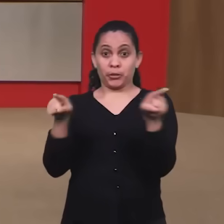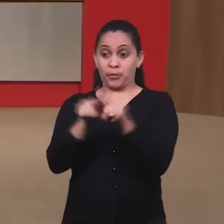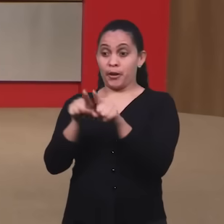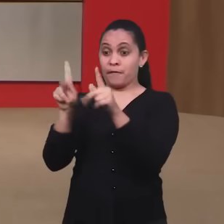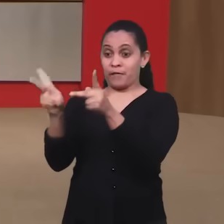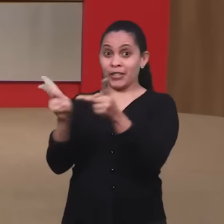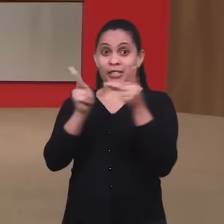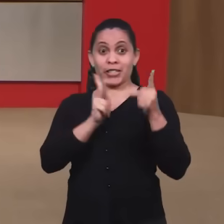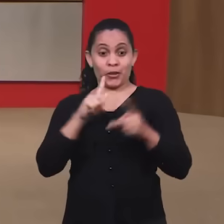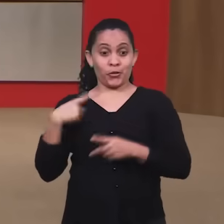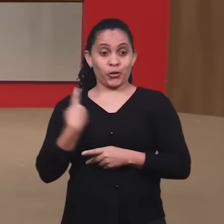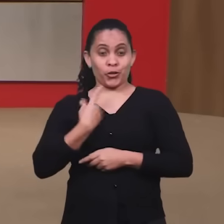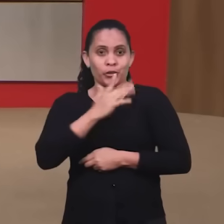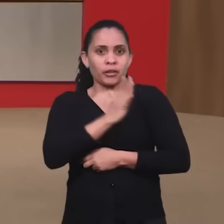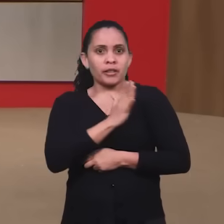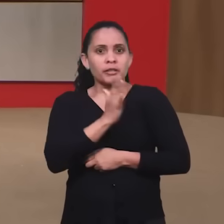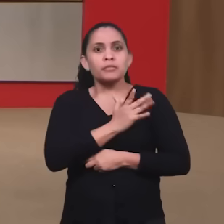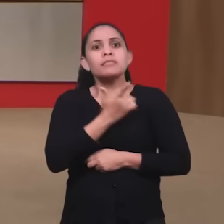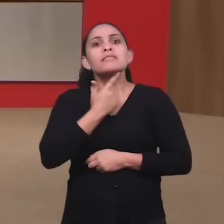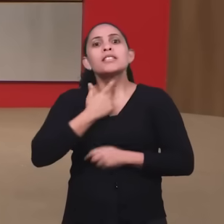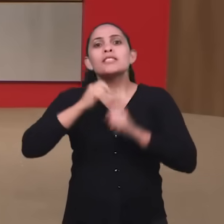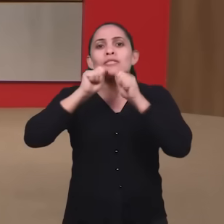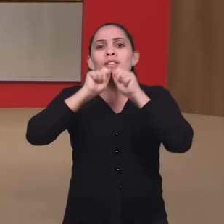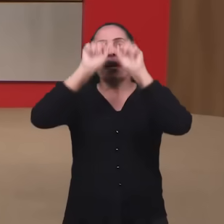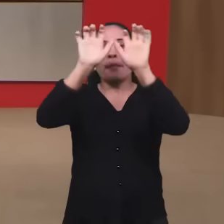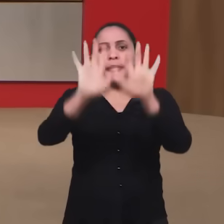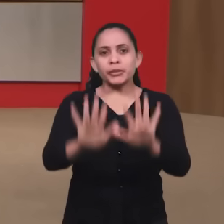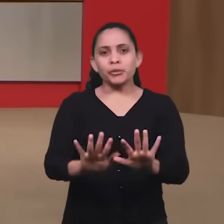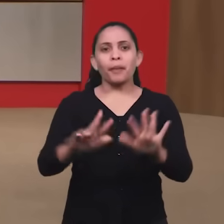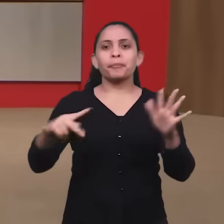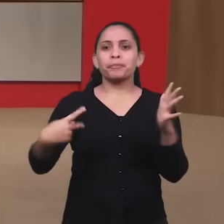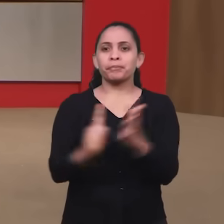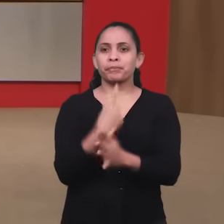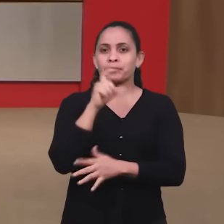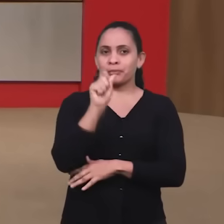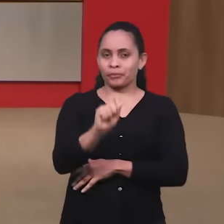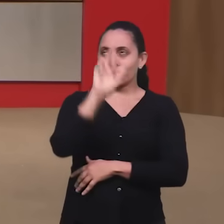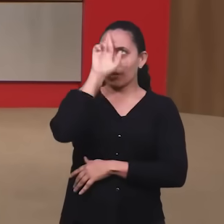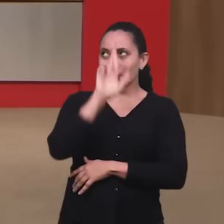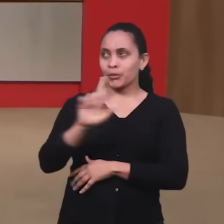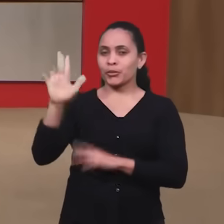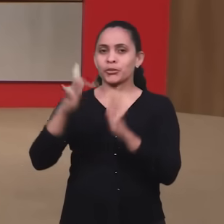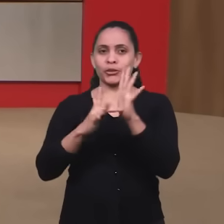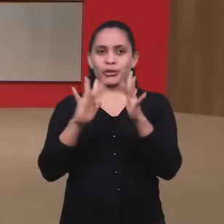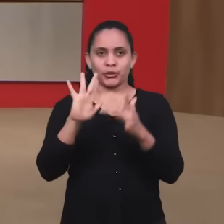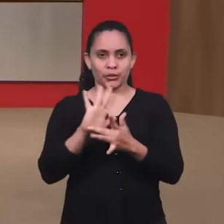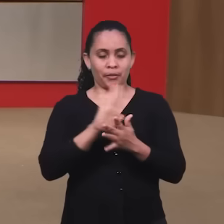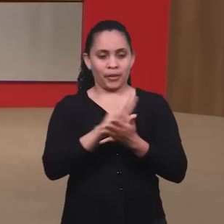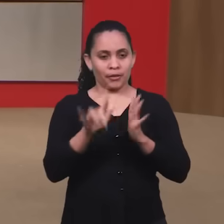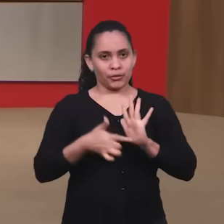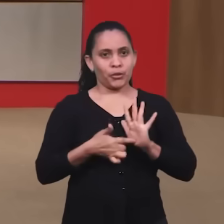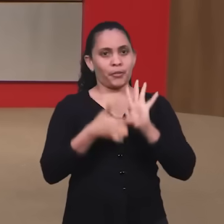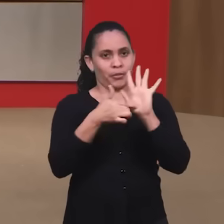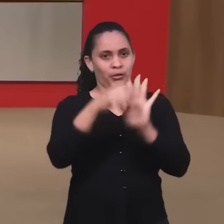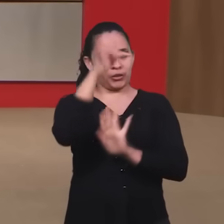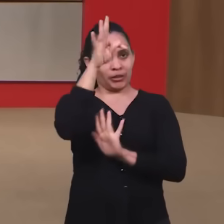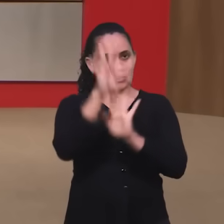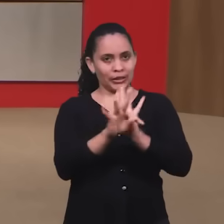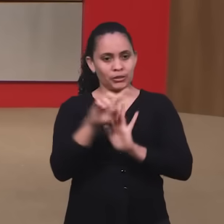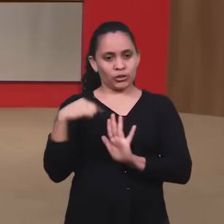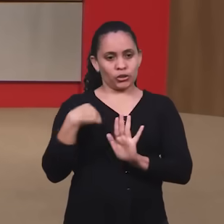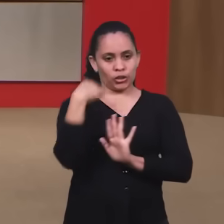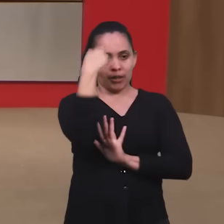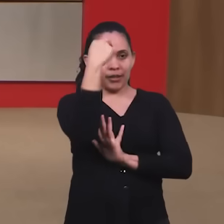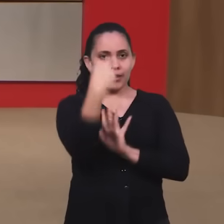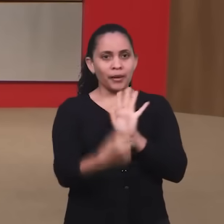nos visitando e quer lhe abençoar. A ponto de o Senhor Jesus, diz a Bíblia, aí nós lemos o texto que